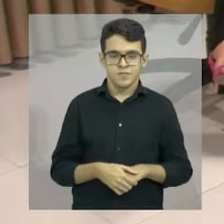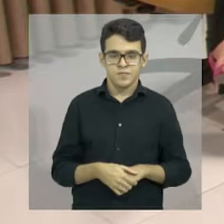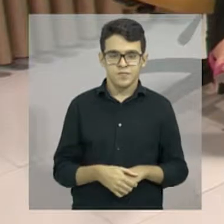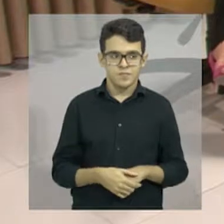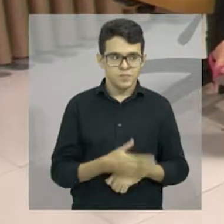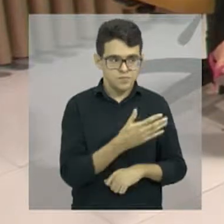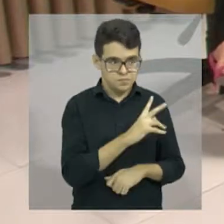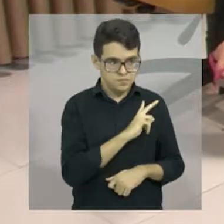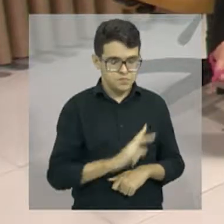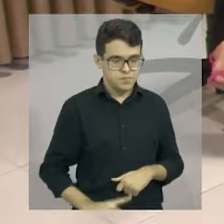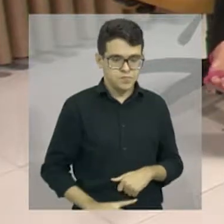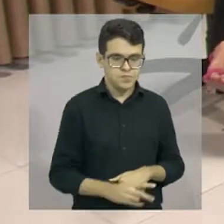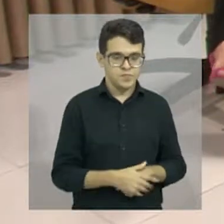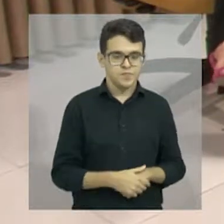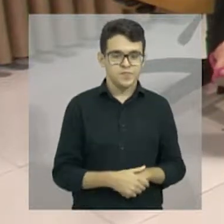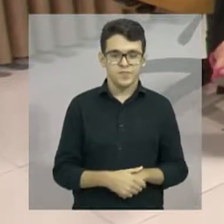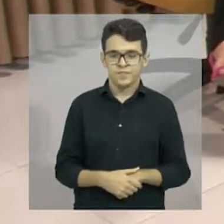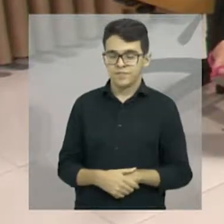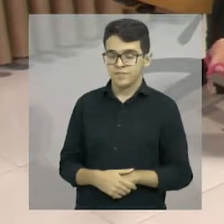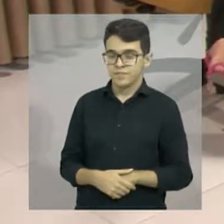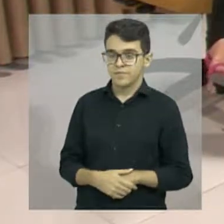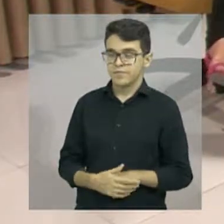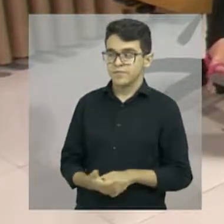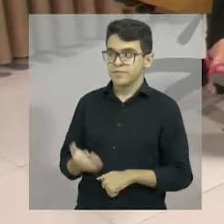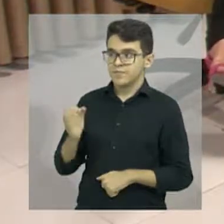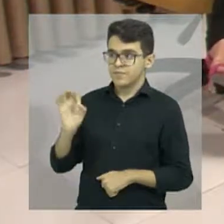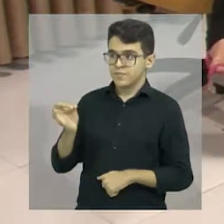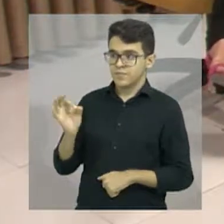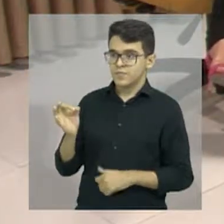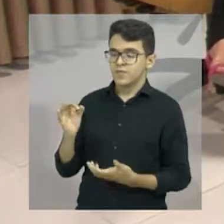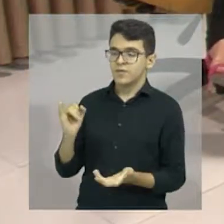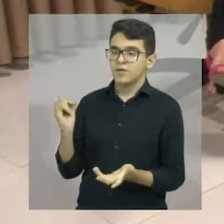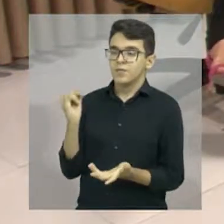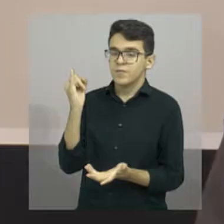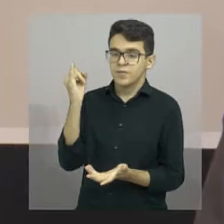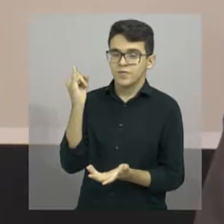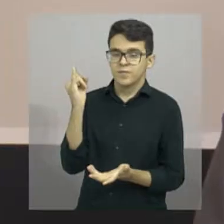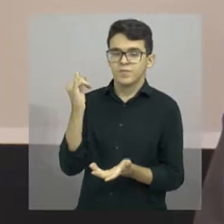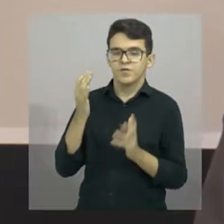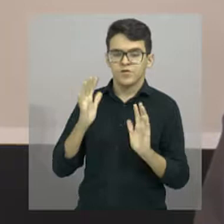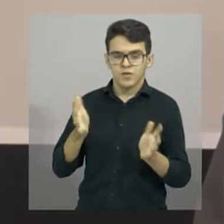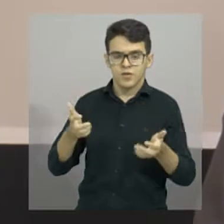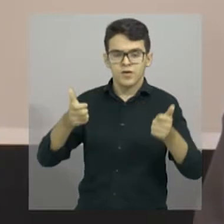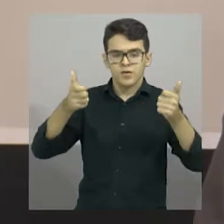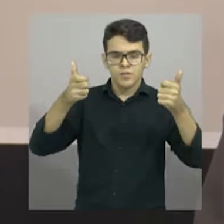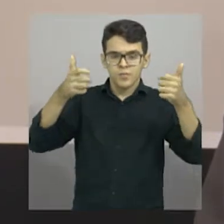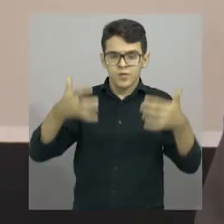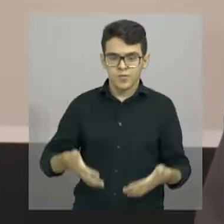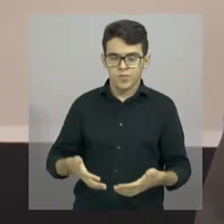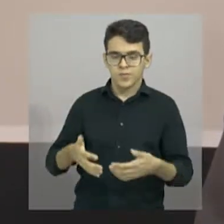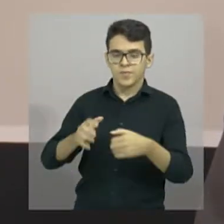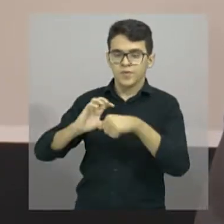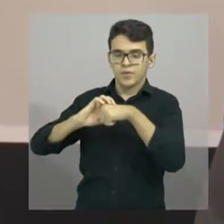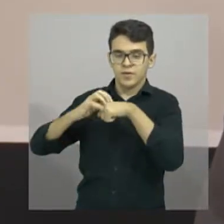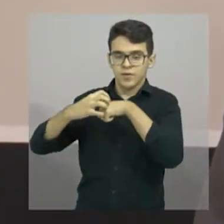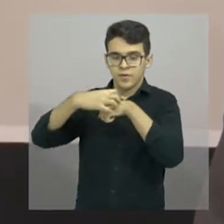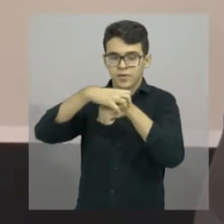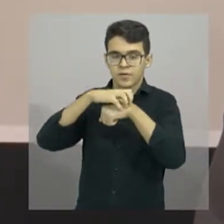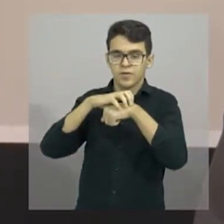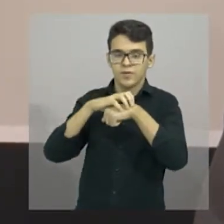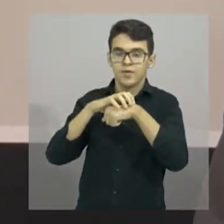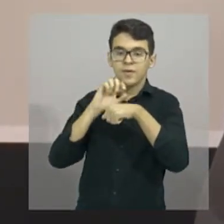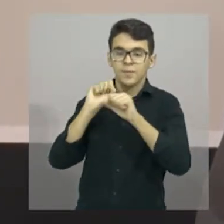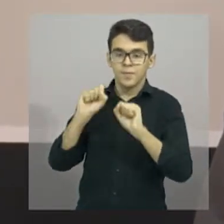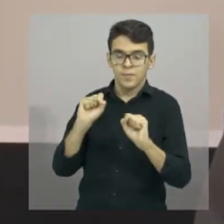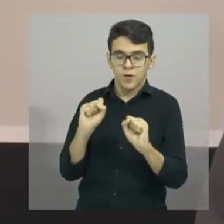favor. Olha, eu acho que uma coisa muito importante que a gente até já falou, a chikungunya, ela causa